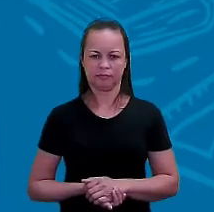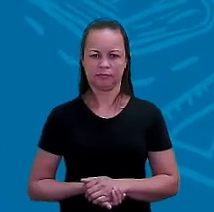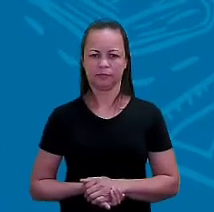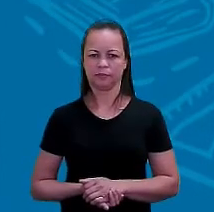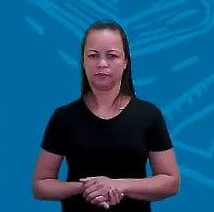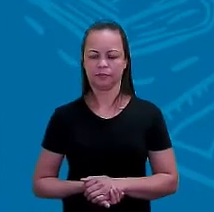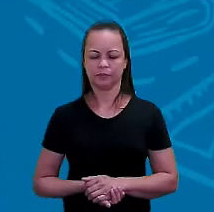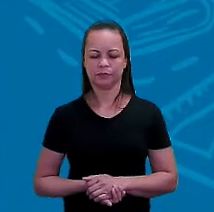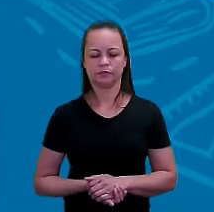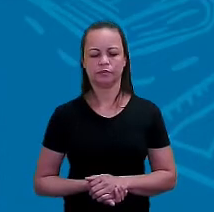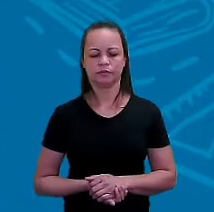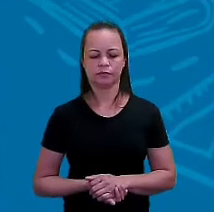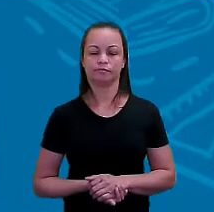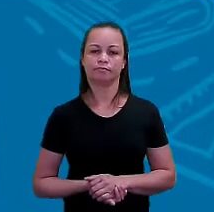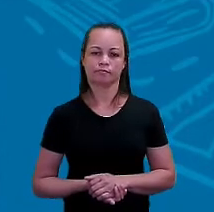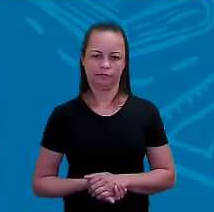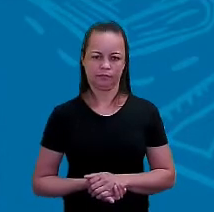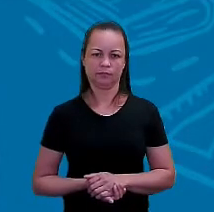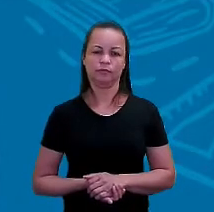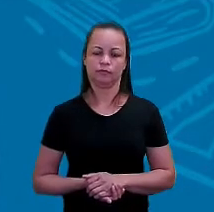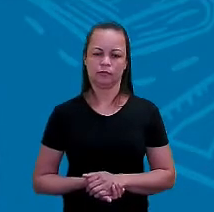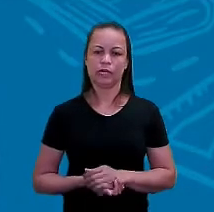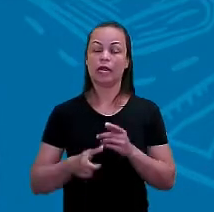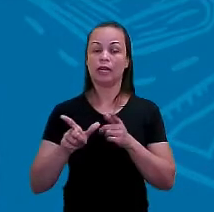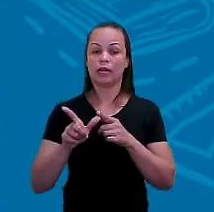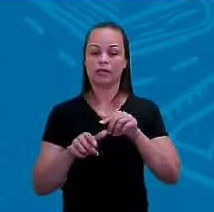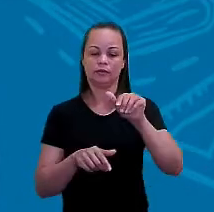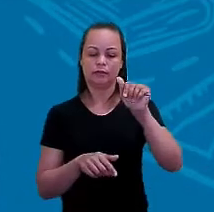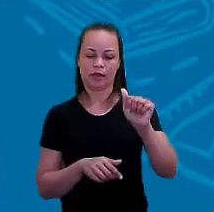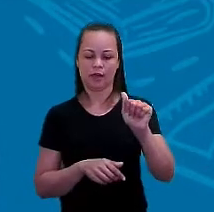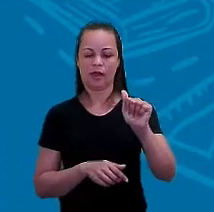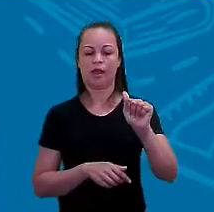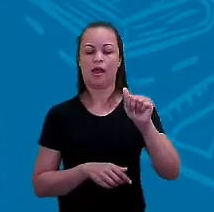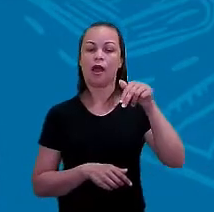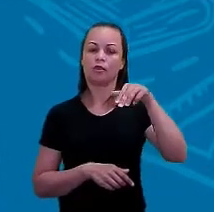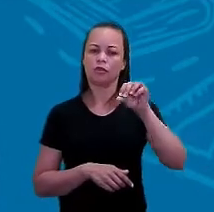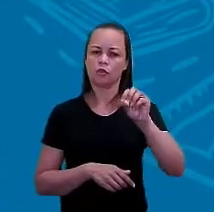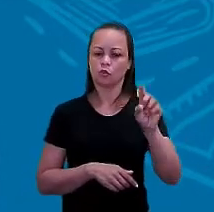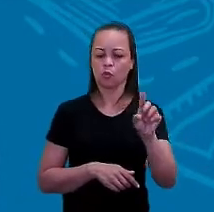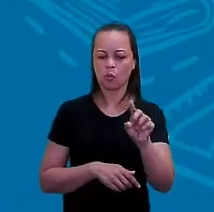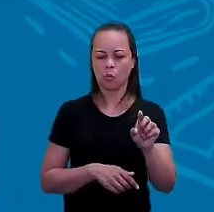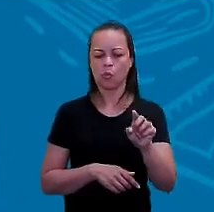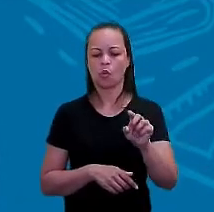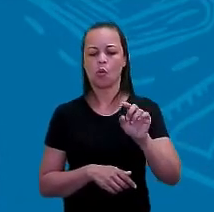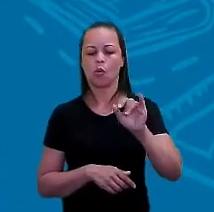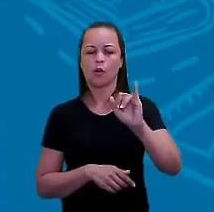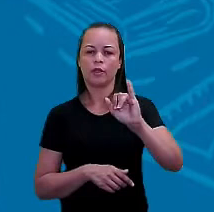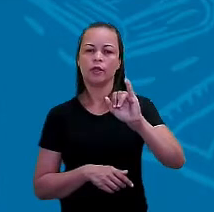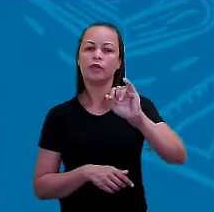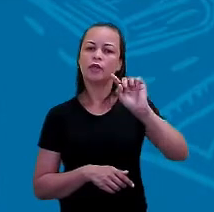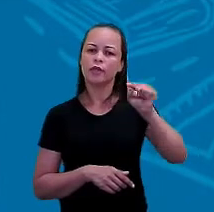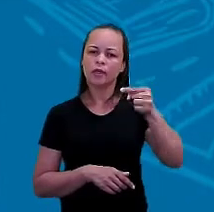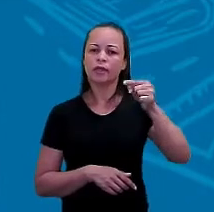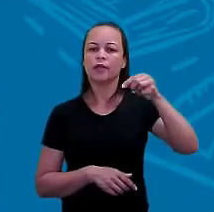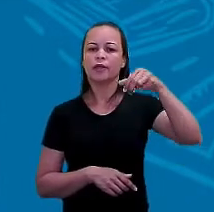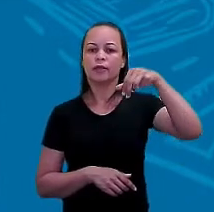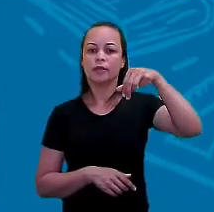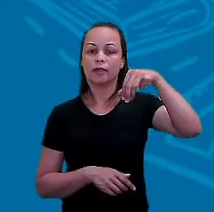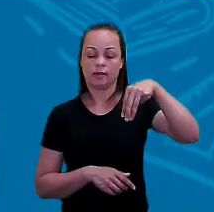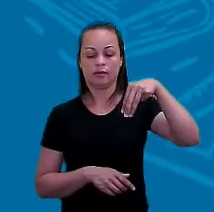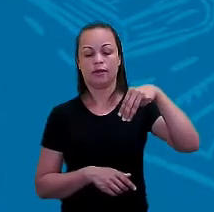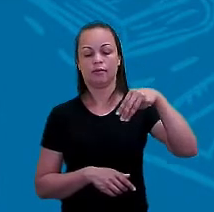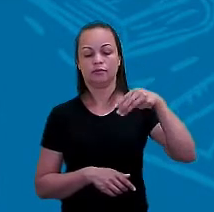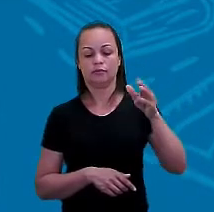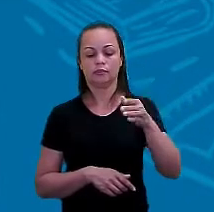Ou no, I'm not. Bem, no, I am not. Tá, Mr. Assis, mas espera aí. Você está com sede? No, I am not. Não, eu não